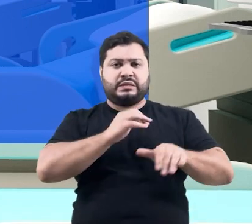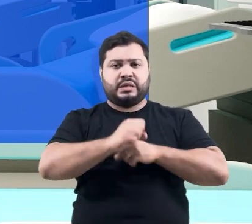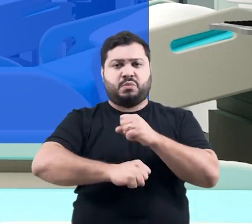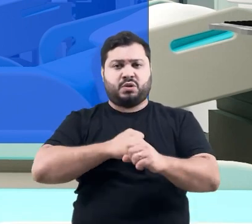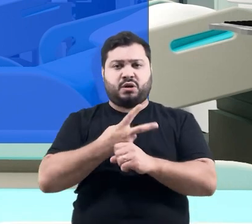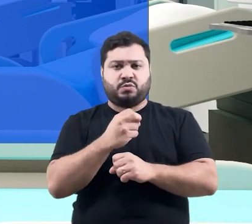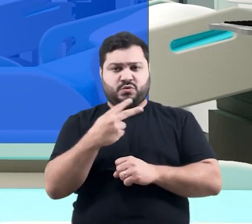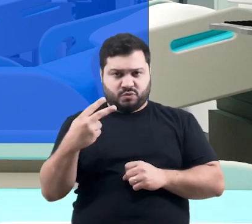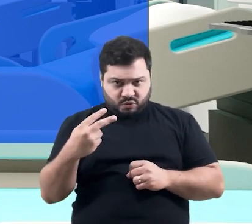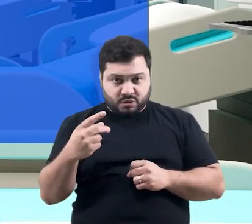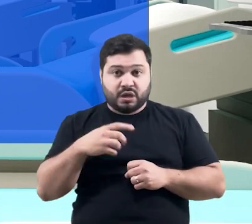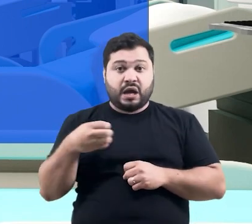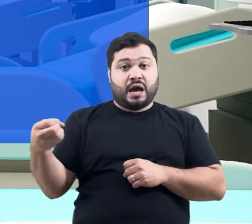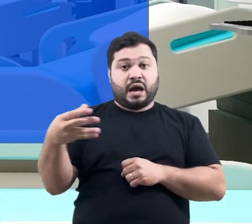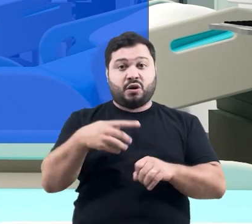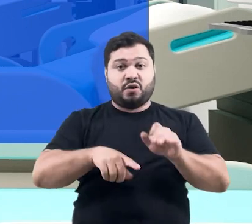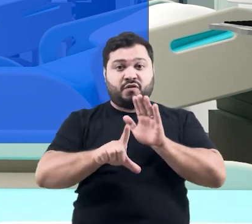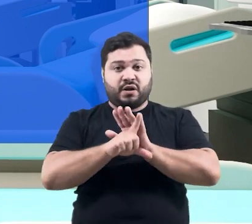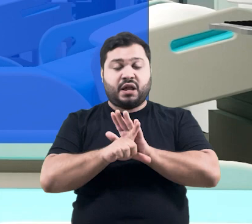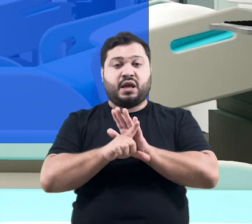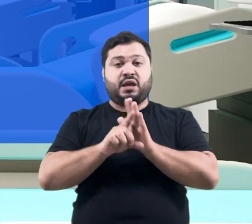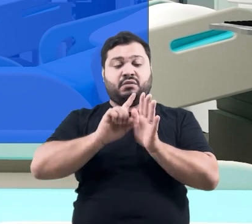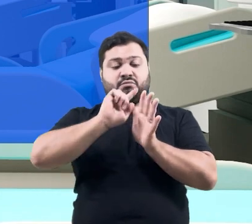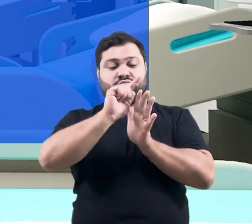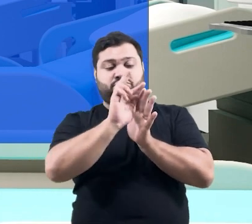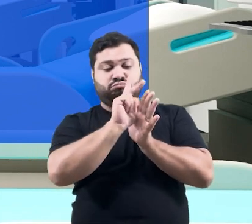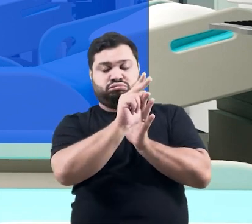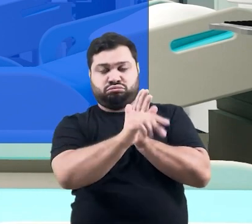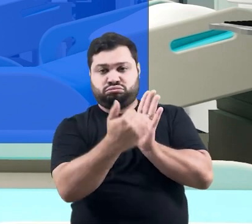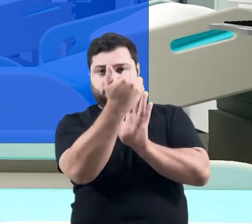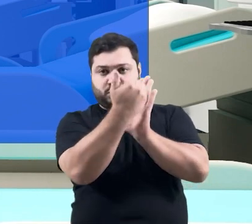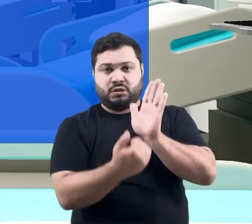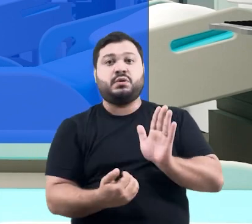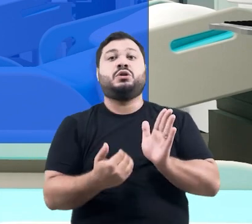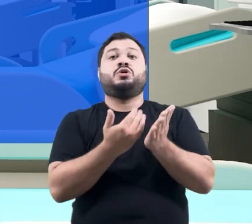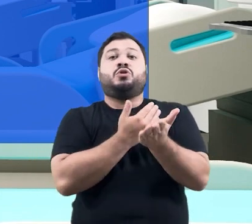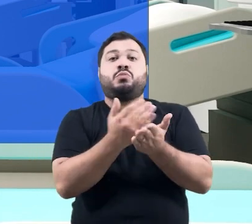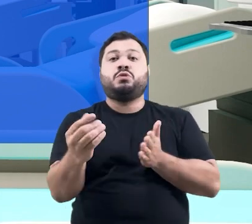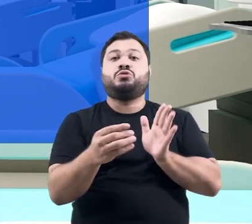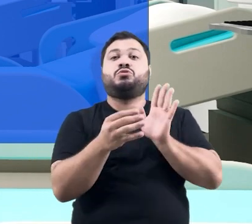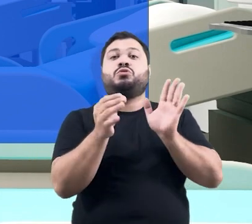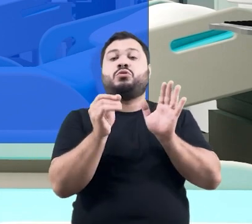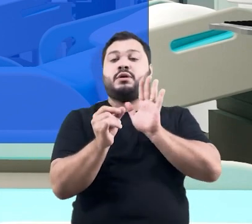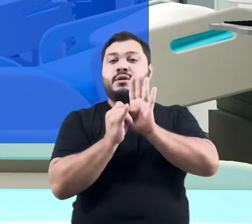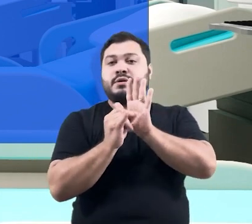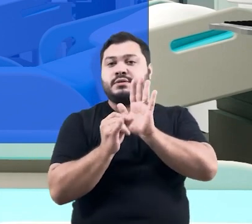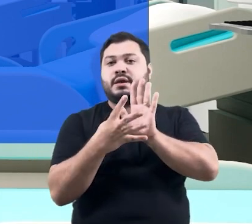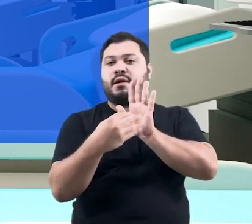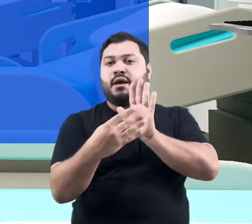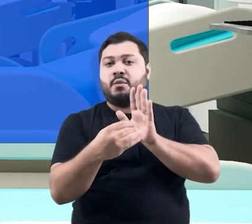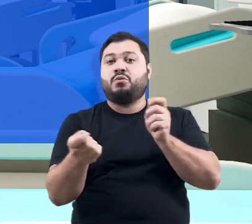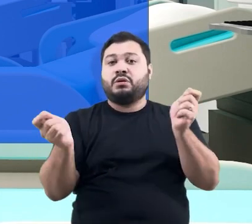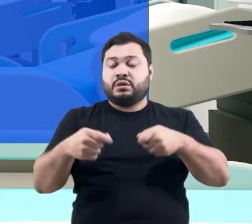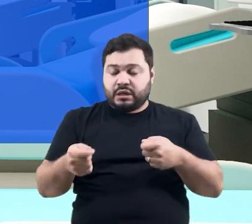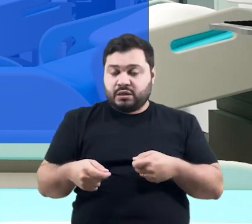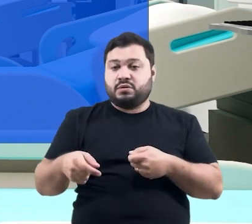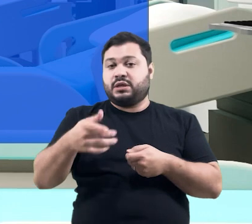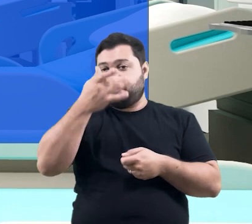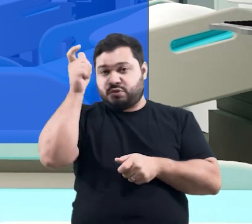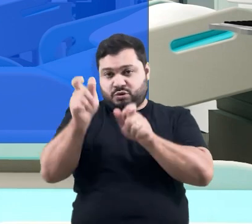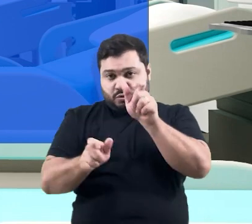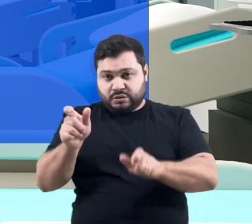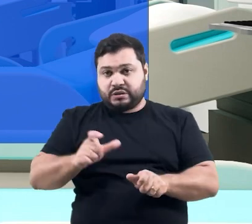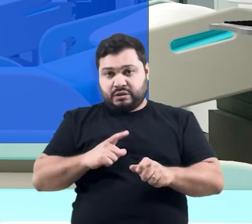14.454 em setembro de 2022. Com a nova lei, o rol de procedimentos passou a ser exemplificativo, permitindo